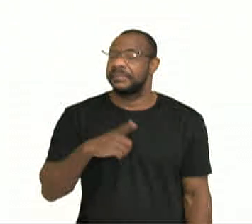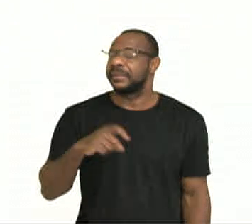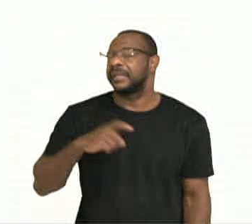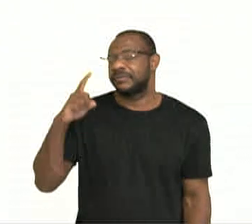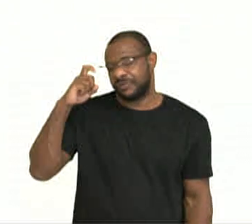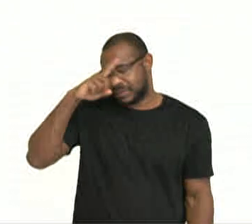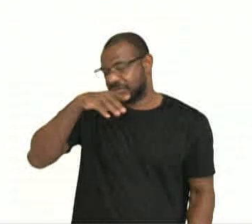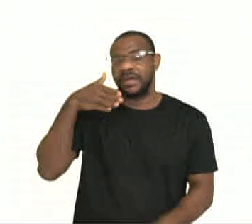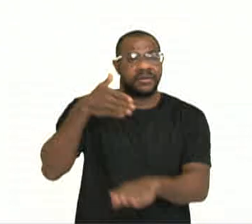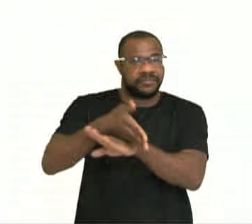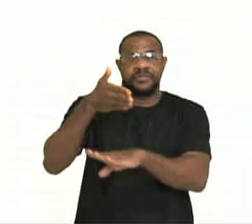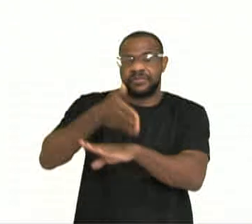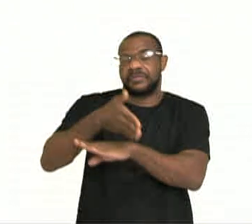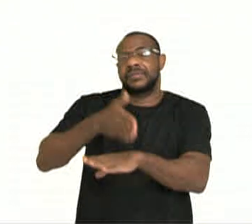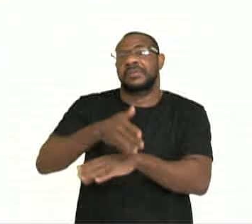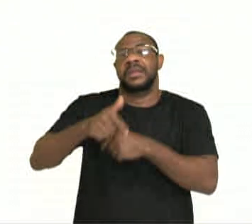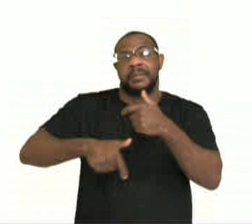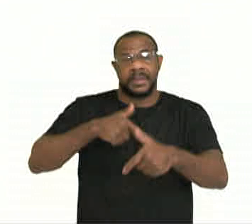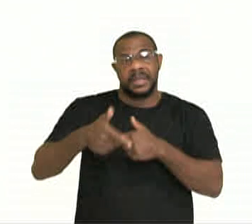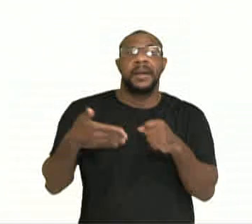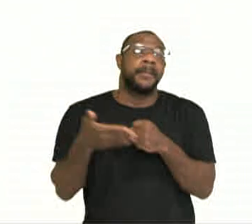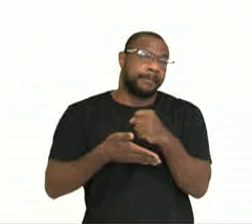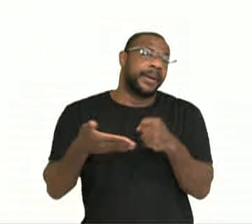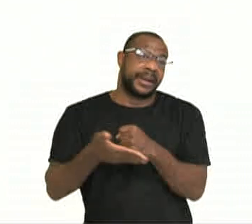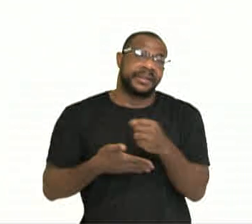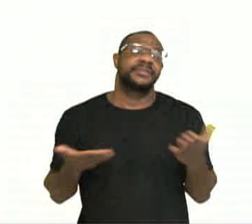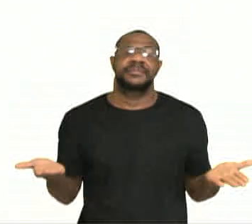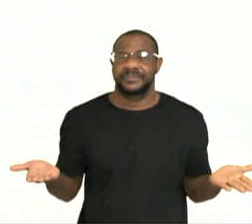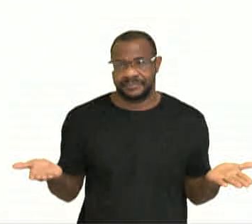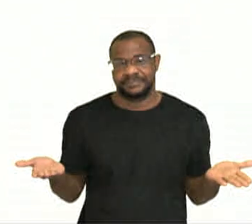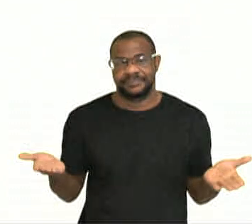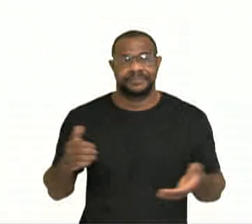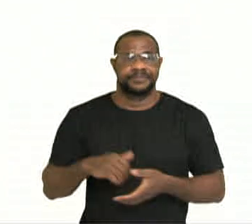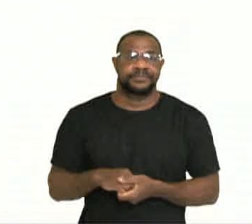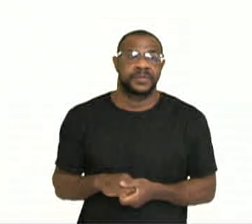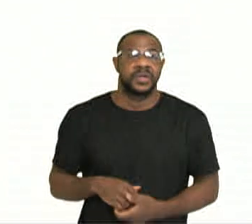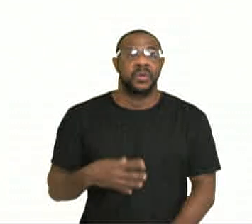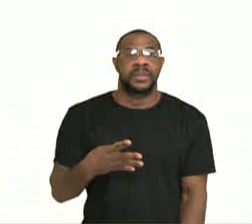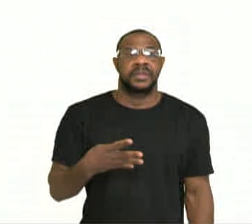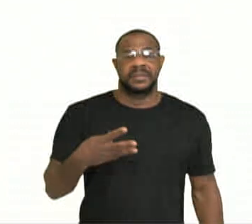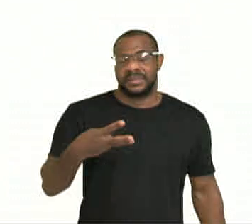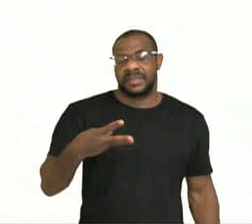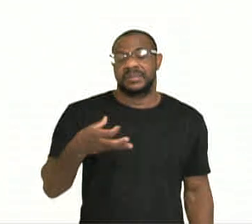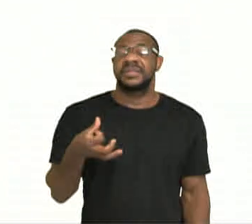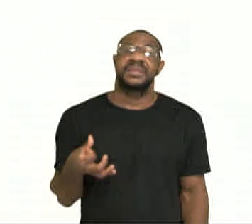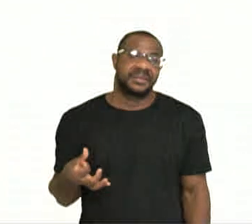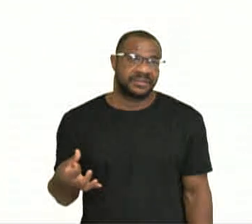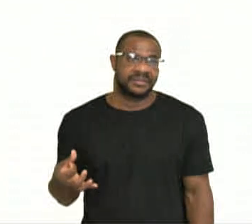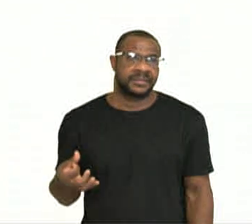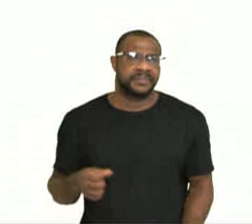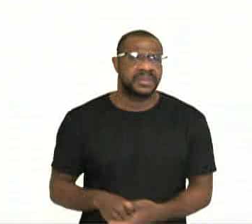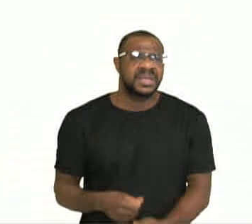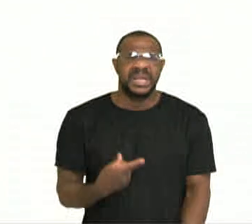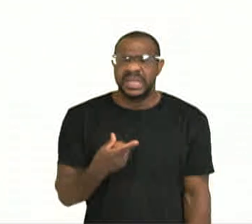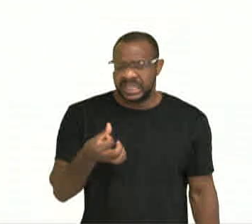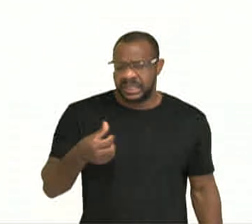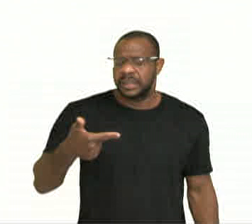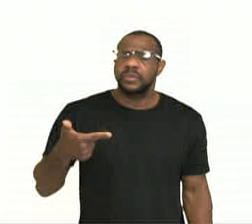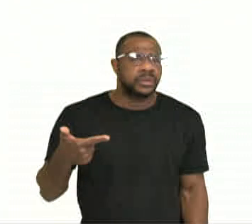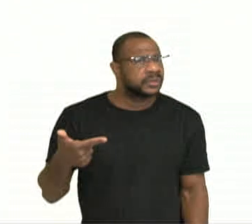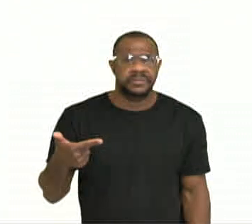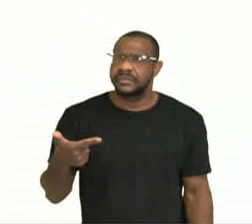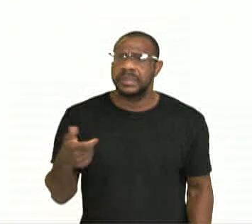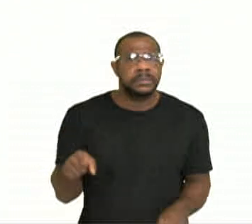de acesso a produtos e serviços básicos, a bens de consumo básicos, com 436. Com 162 é